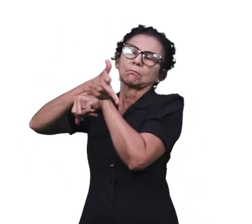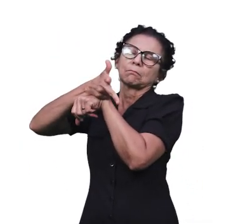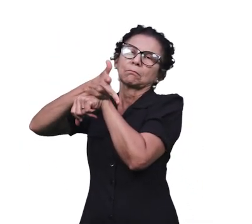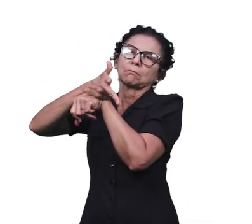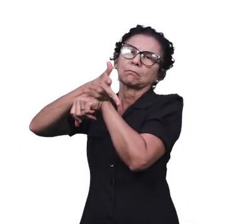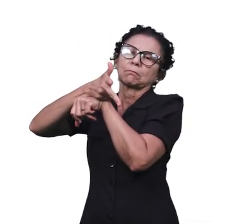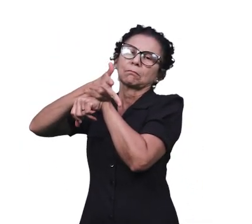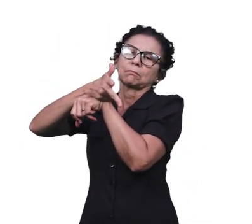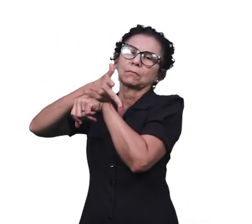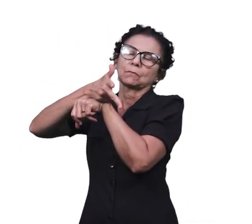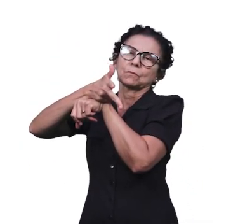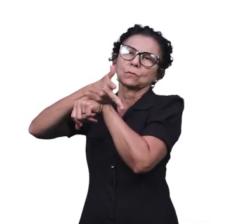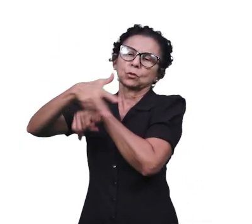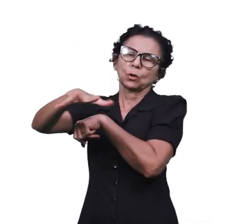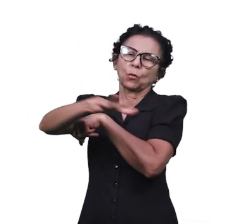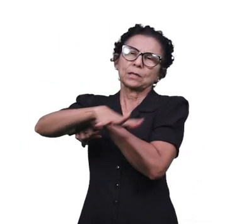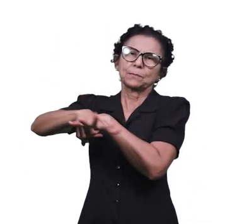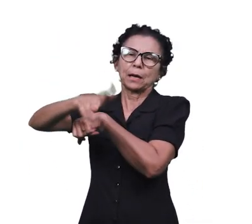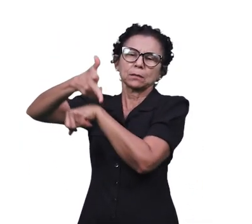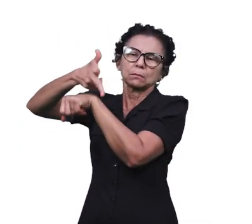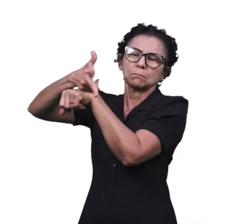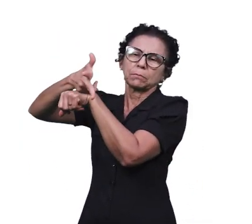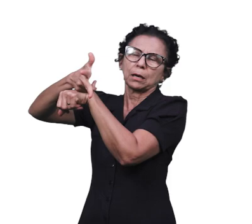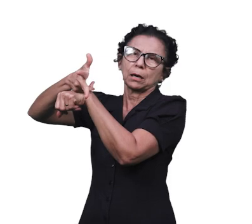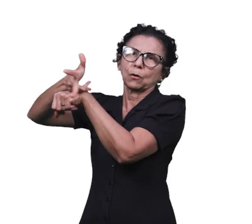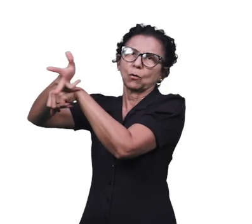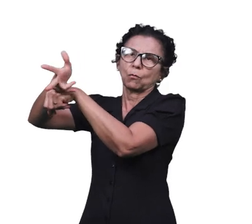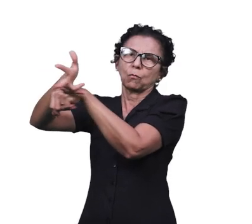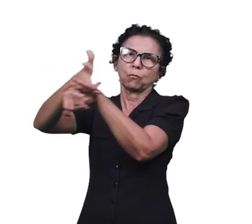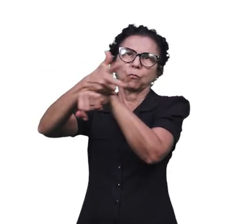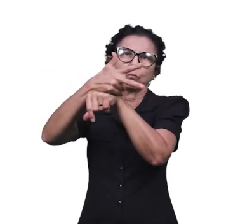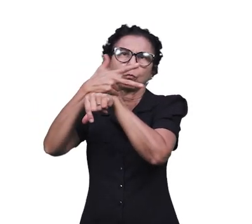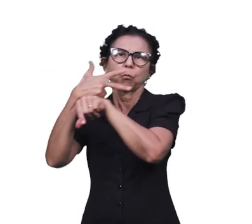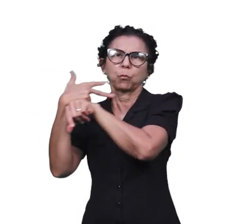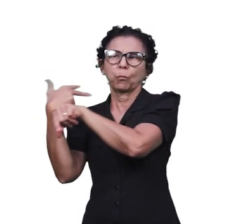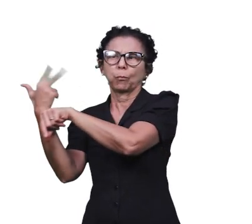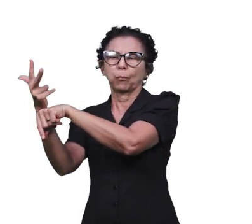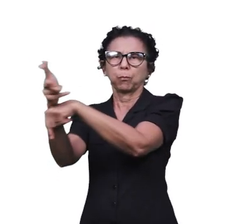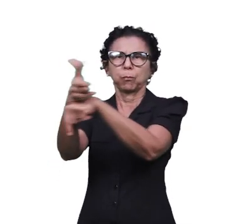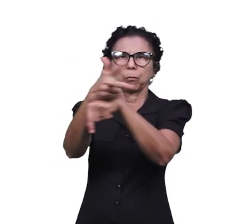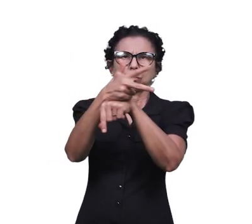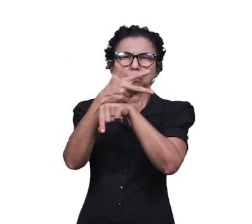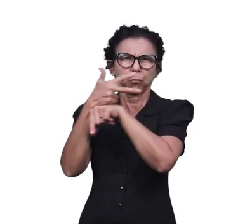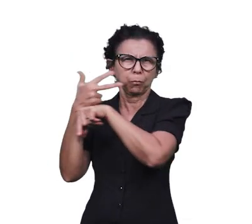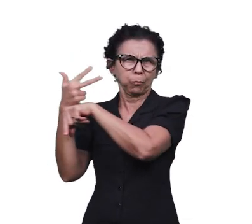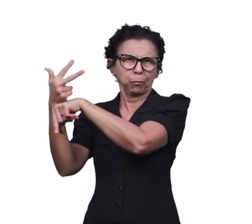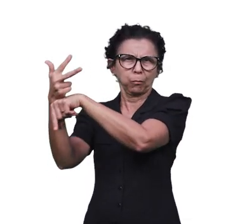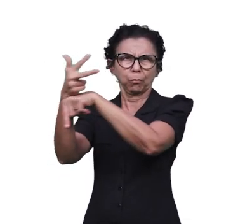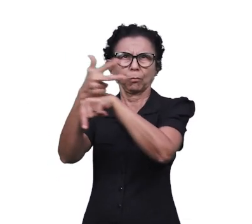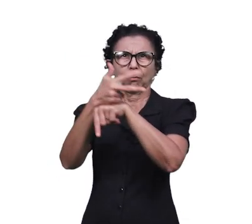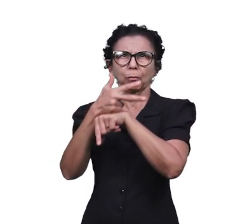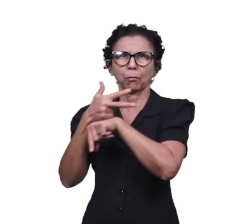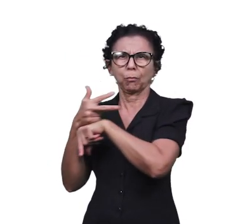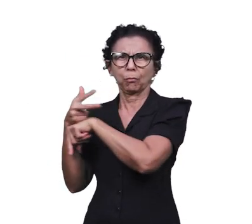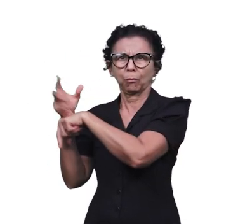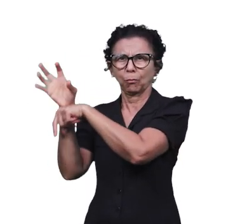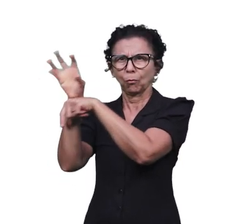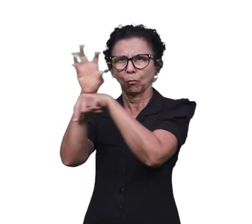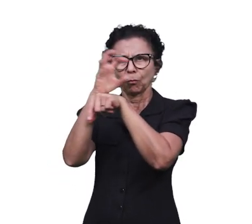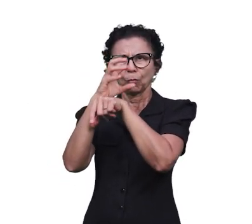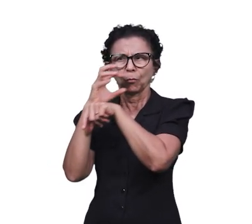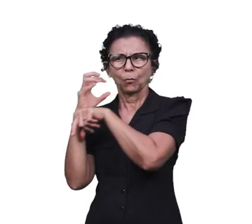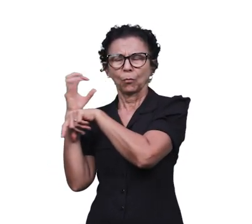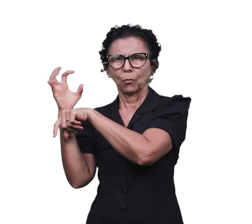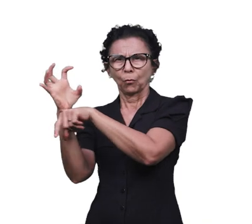posicionada apenas num ângulo. Hoje as câmeras, elas já ao detectar uma pessoa entrando no